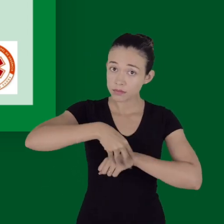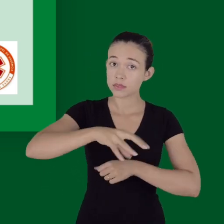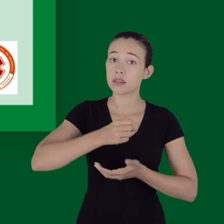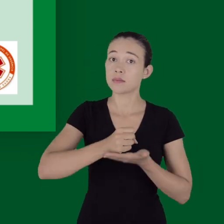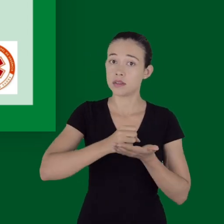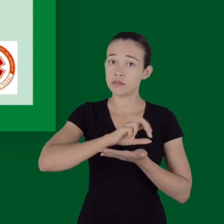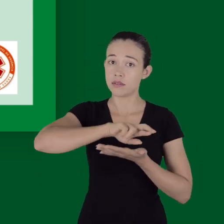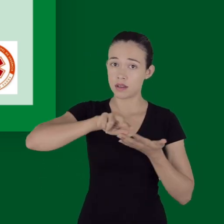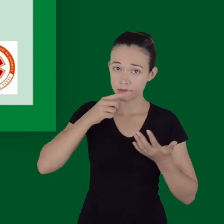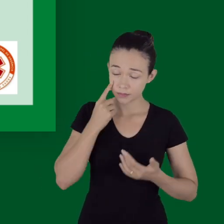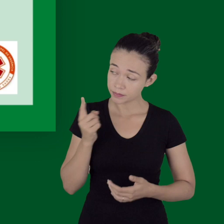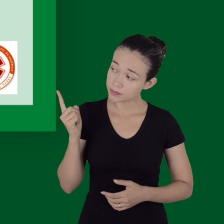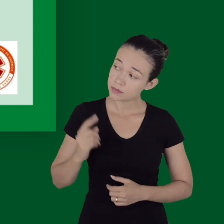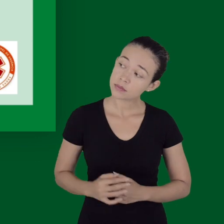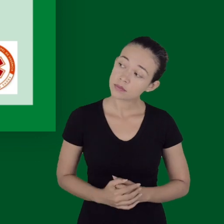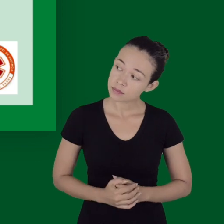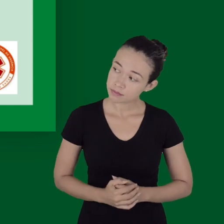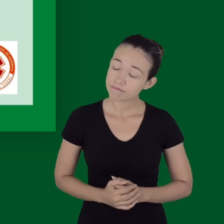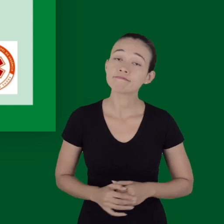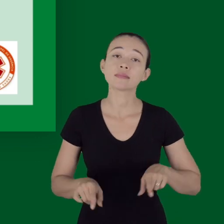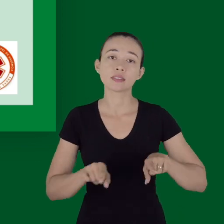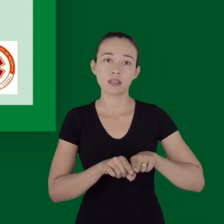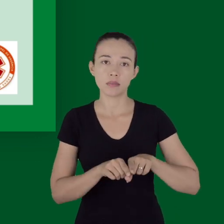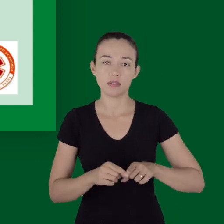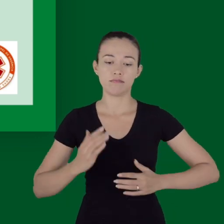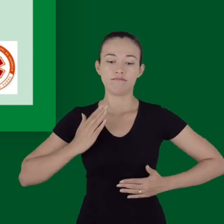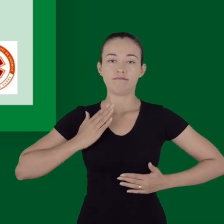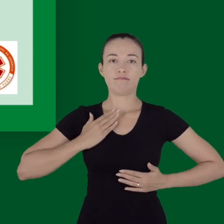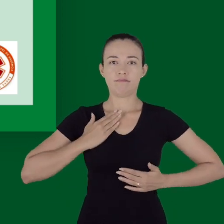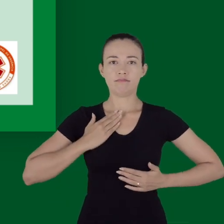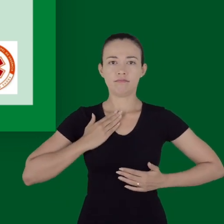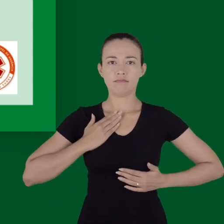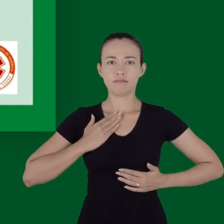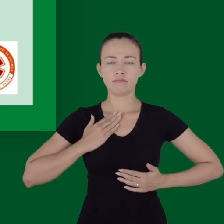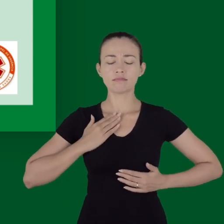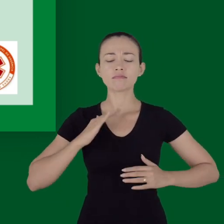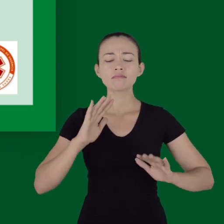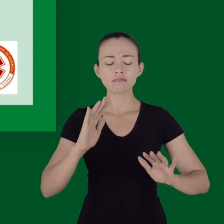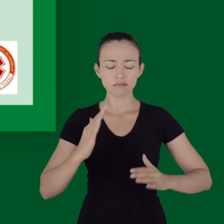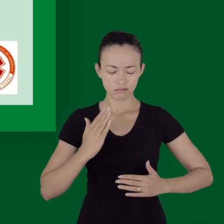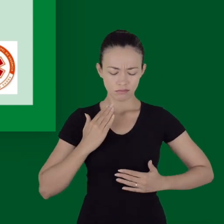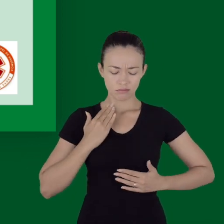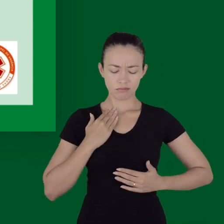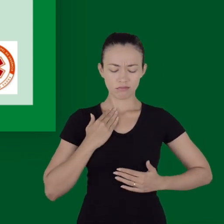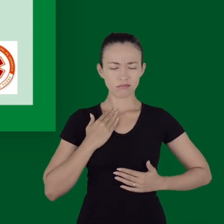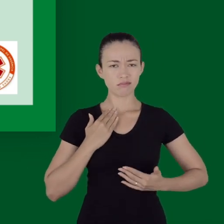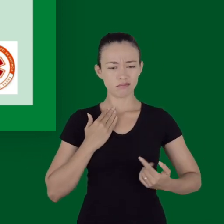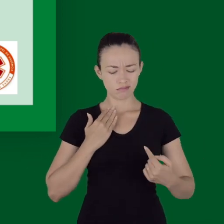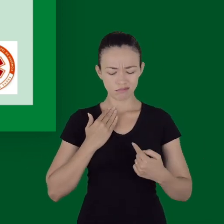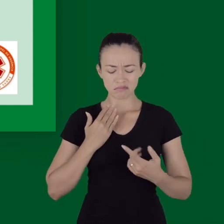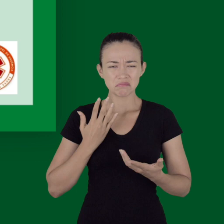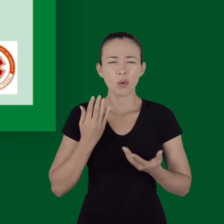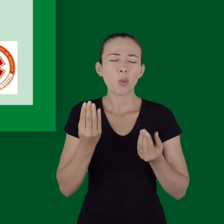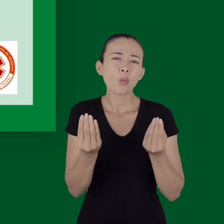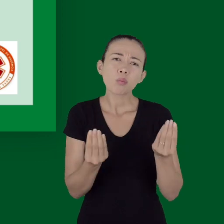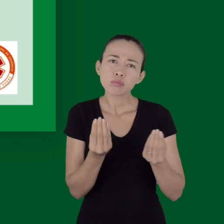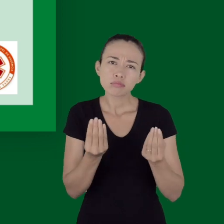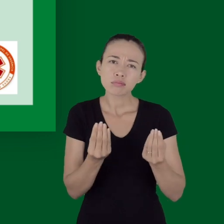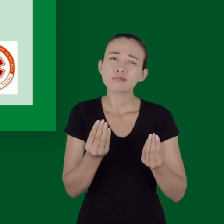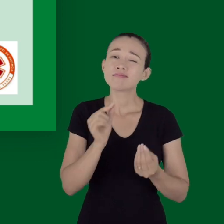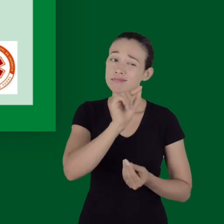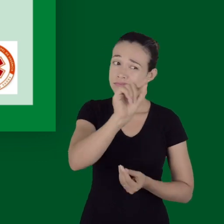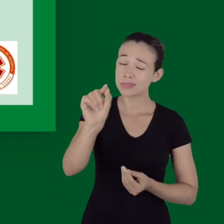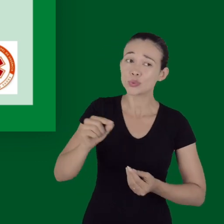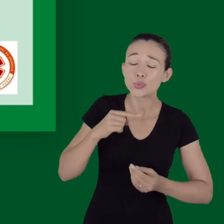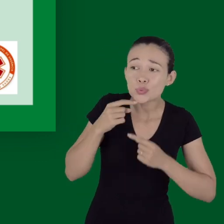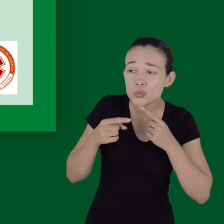atropina, seguido por dopamina, adrenalina e o marca-passo transcutâneo. É justamente o uso do marca-passo transcutâneo que gera